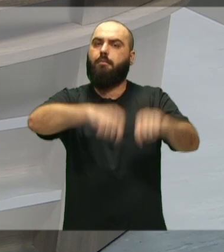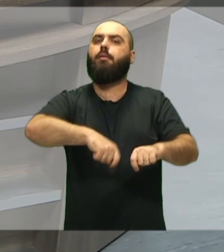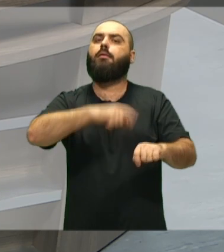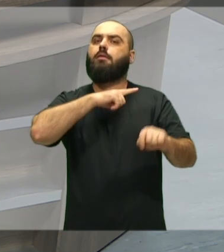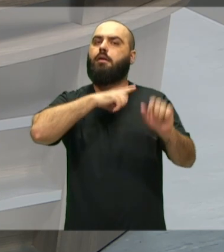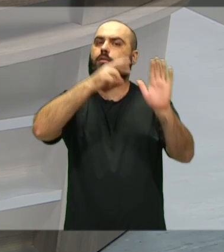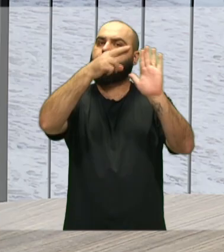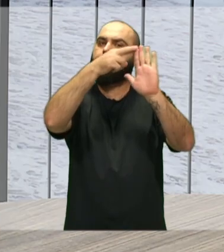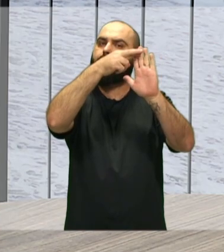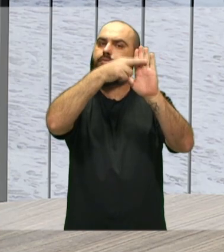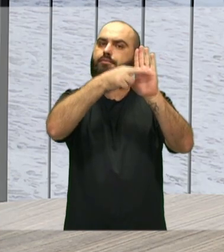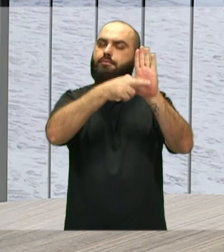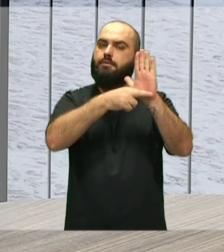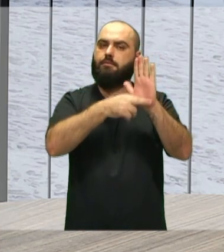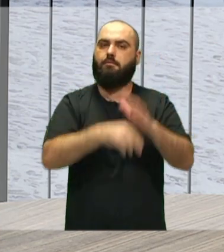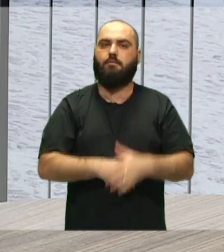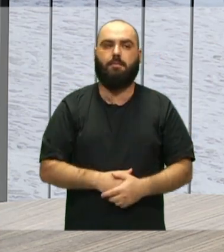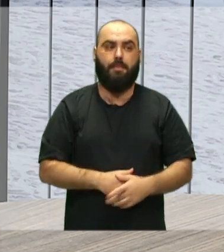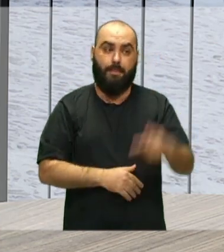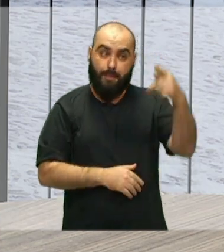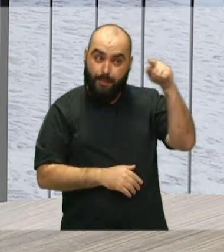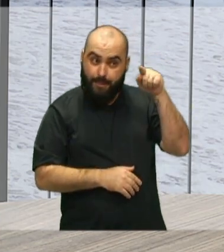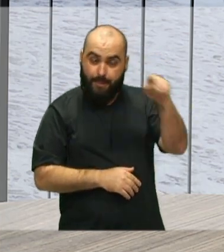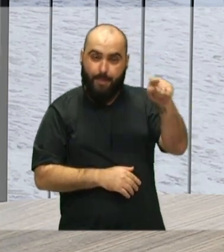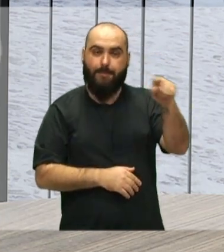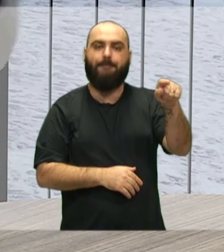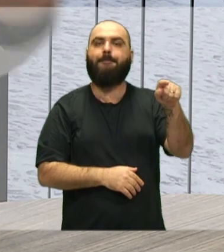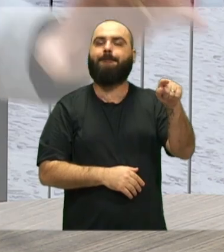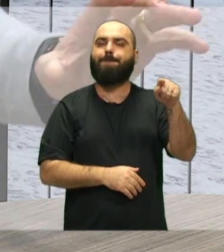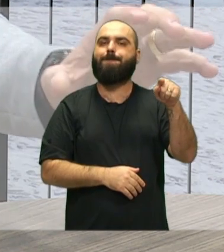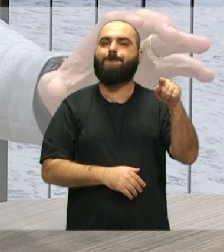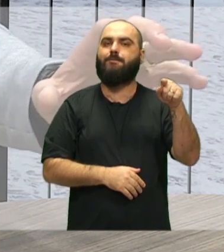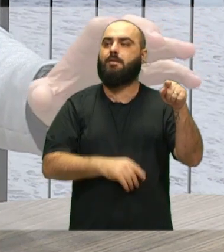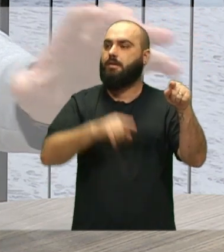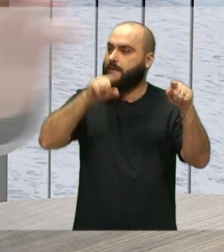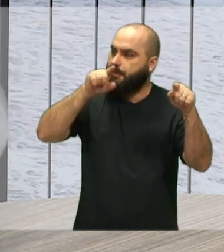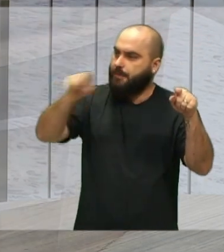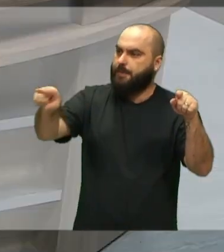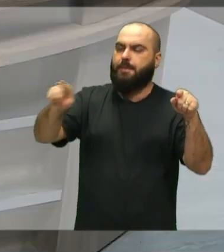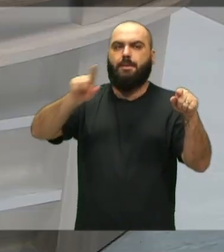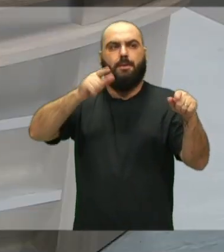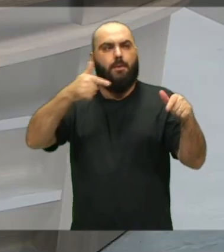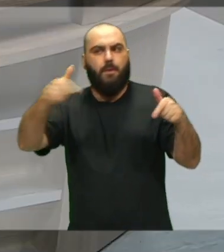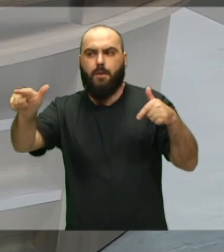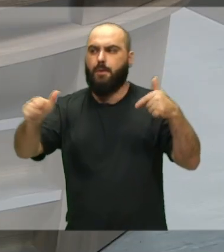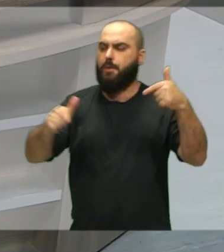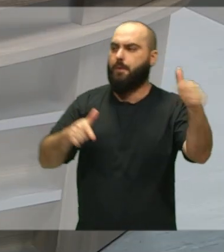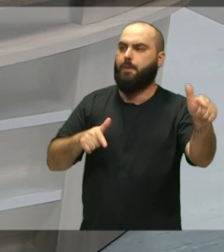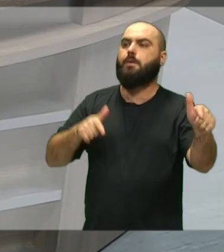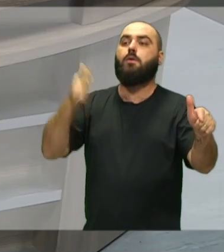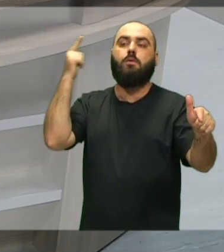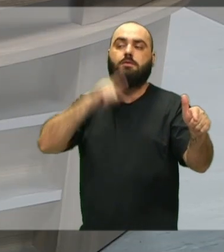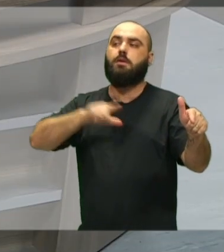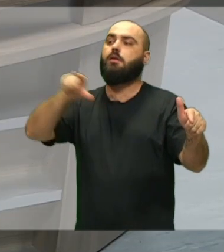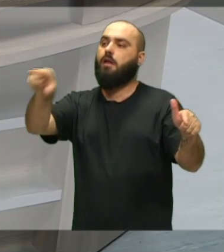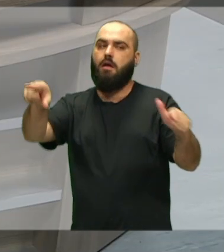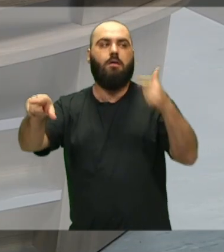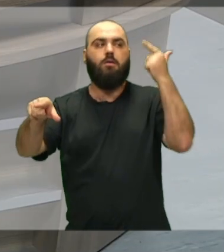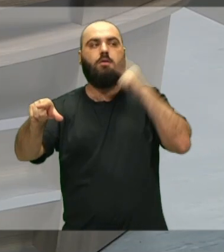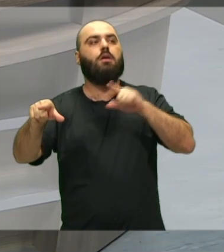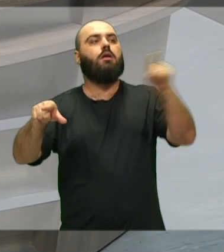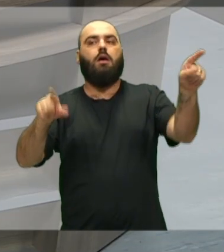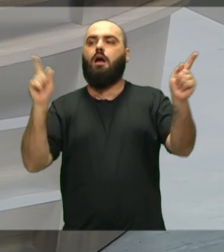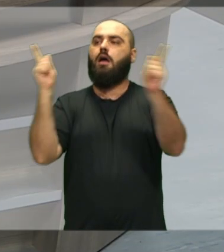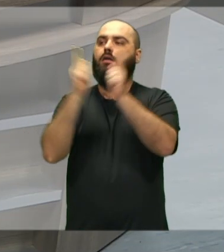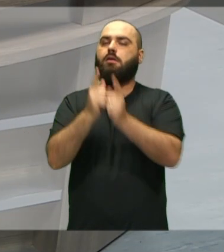regulamentações. Eu encaixo de acordo com a tua realidade, eu encaixo de acordo com aquela realidade. ela conseguiu trazer, pelo menos nesse